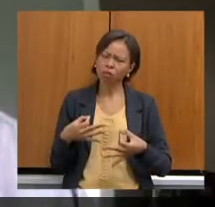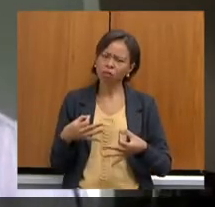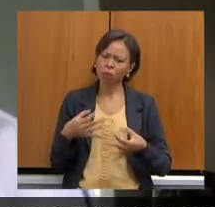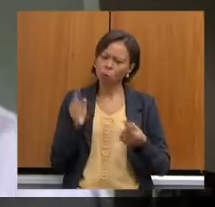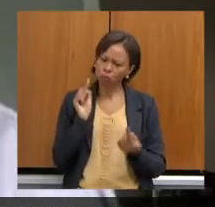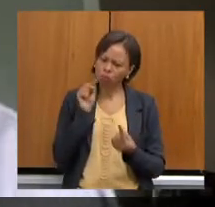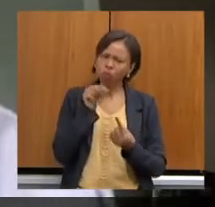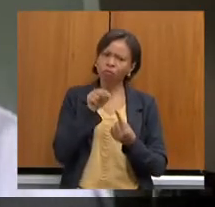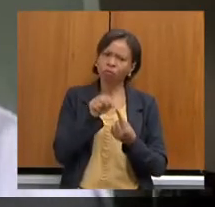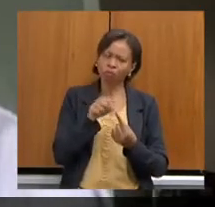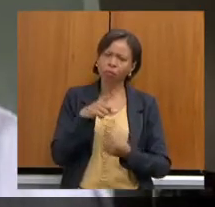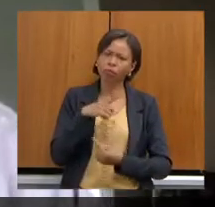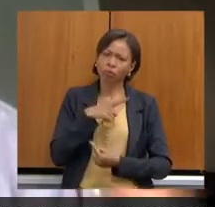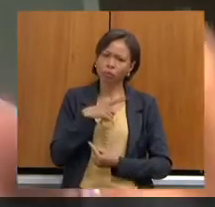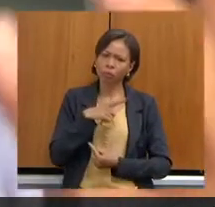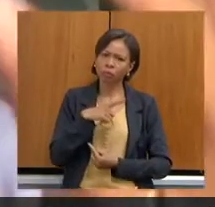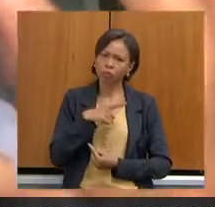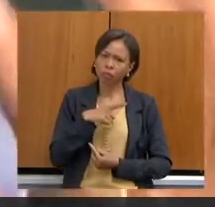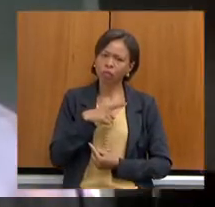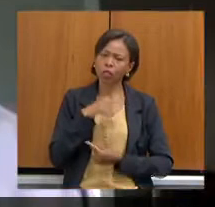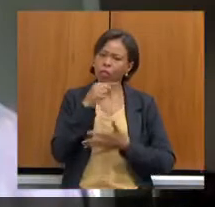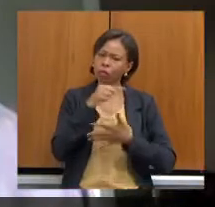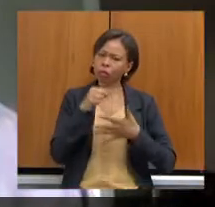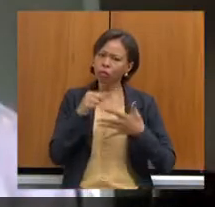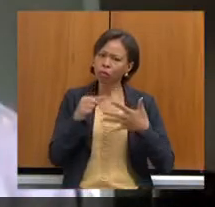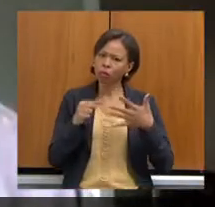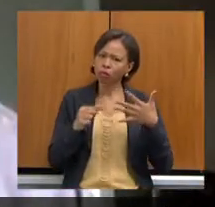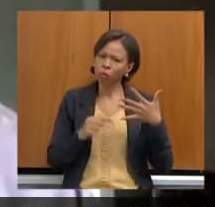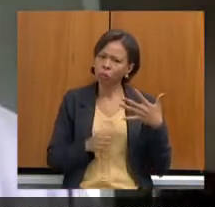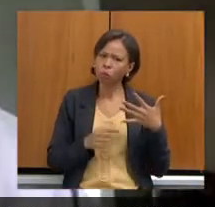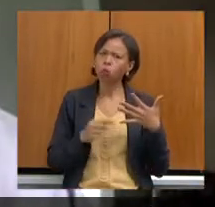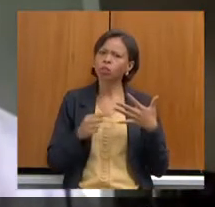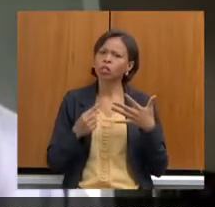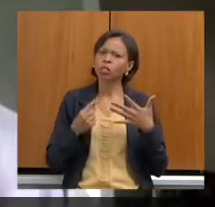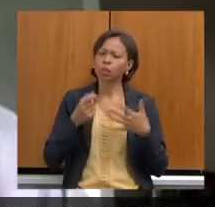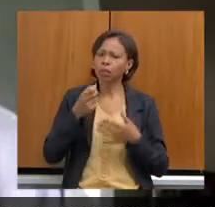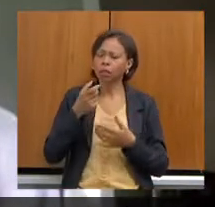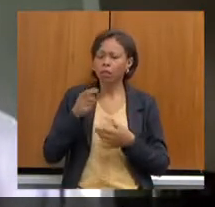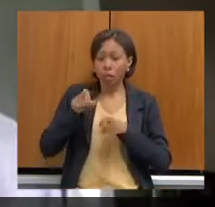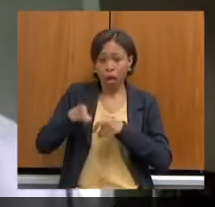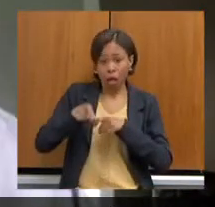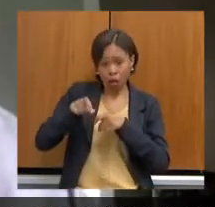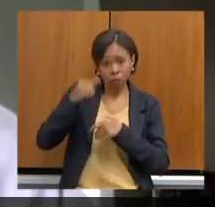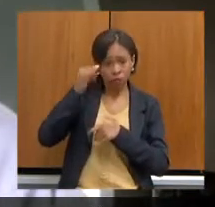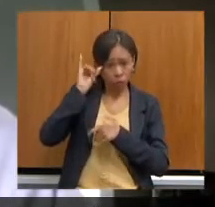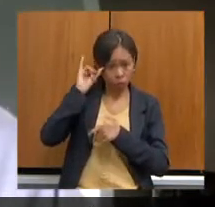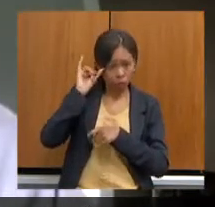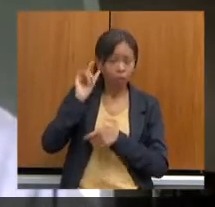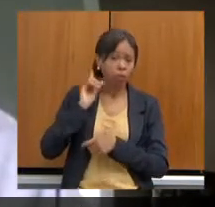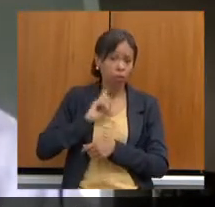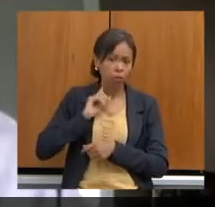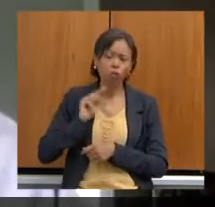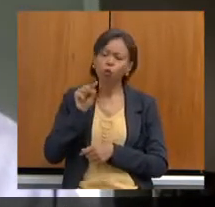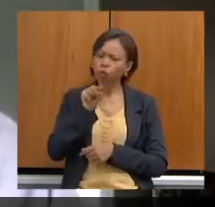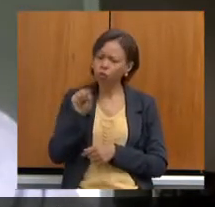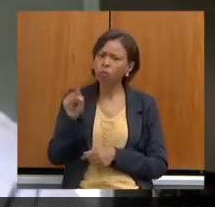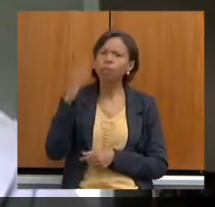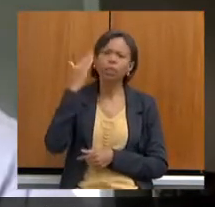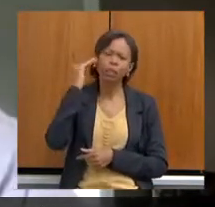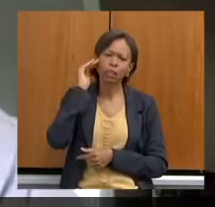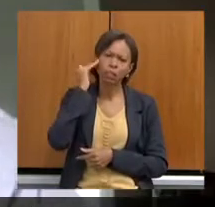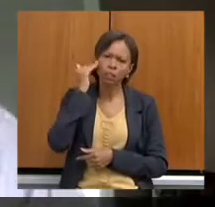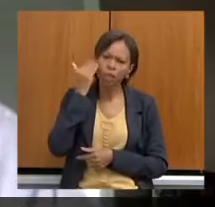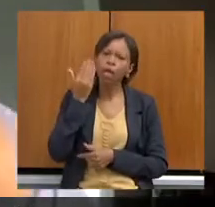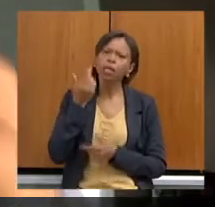teu das questões da agropecuária ditado tá entendendo a necessidade da gente